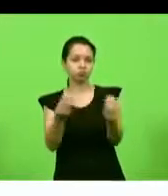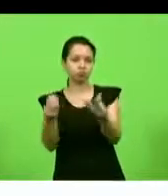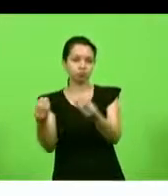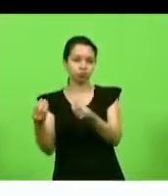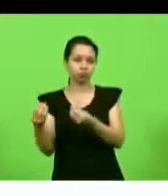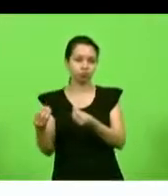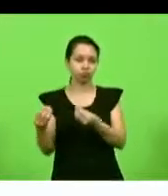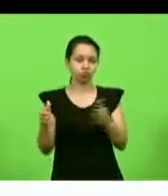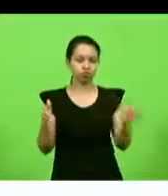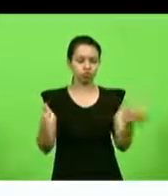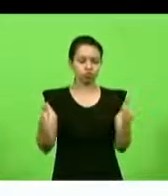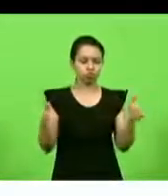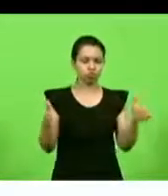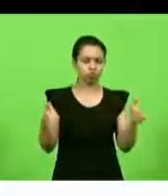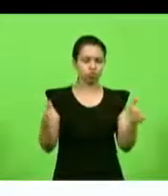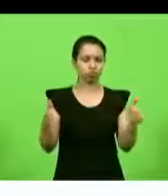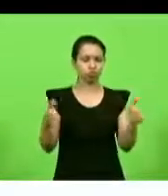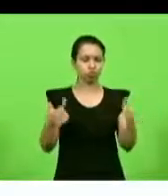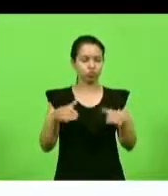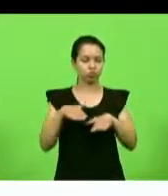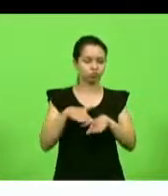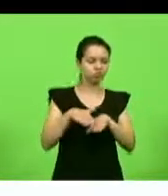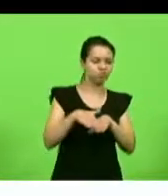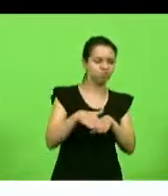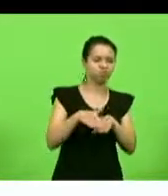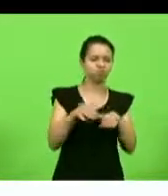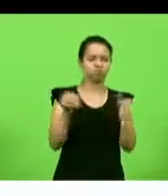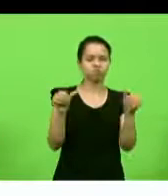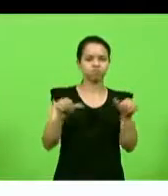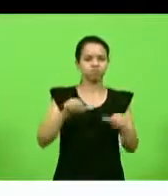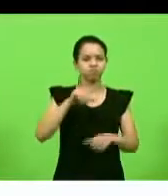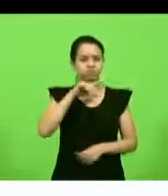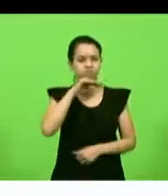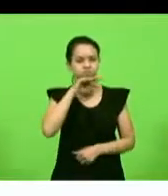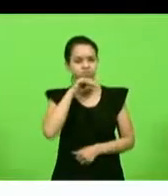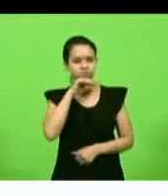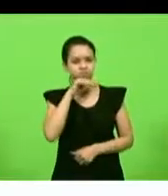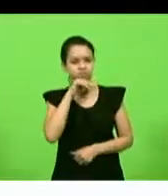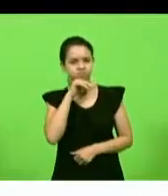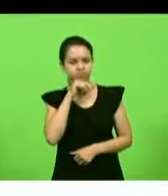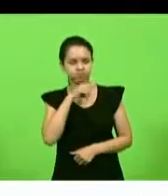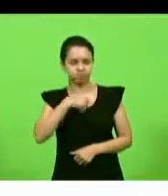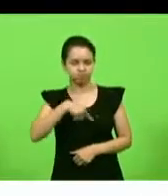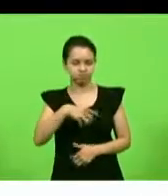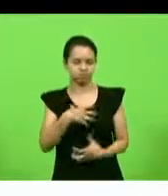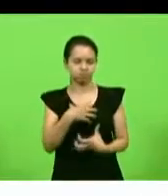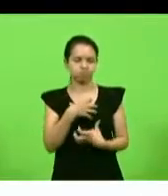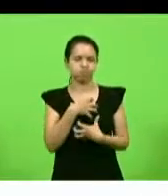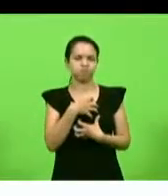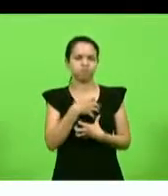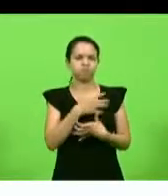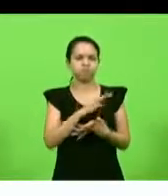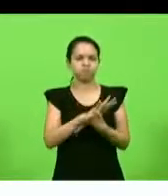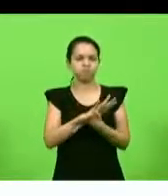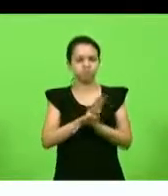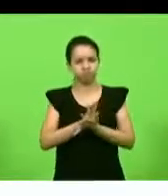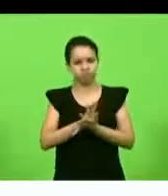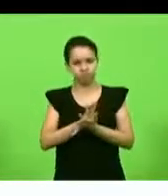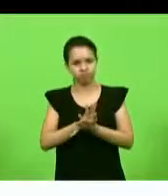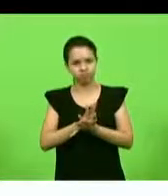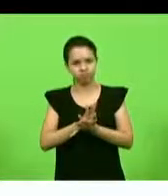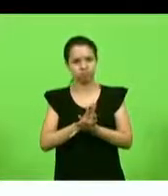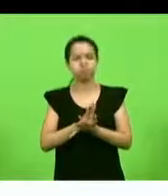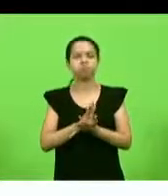intransitáveis que nos constrangem. Presidente, eu deixo essa manifestação porque eu sei, no